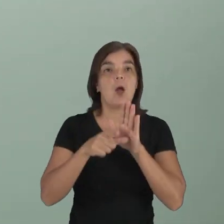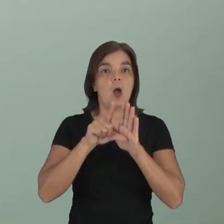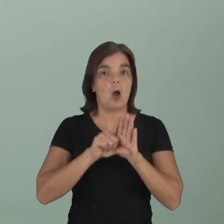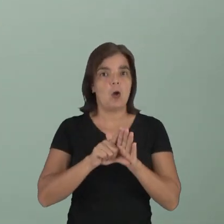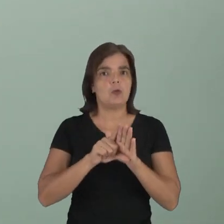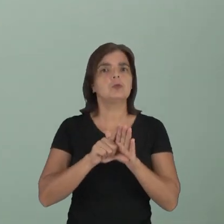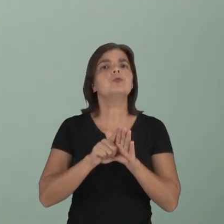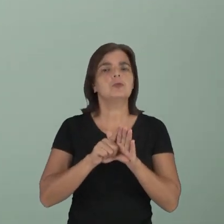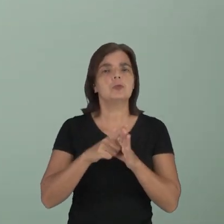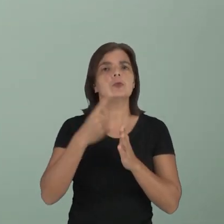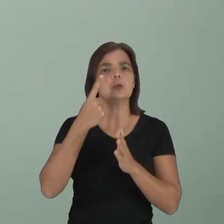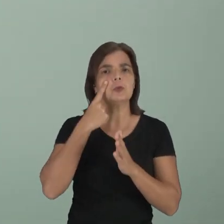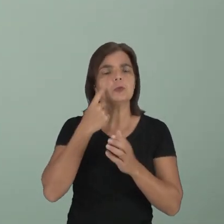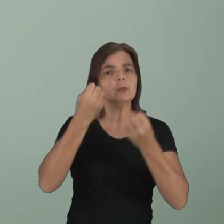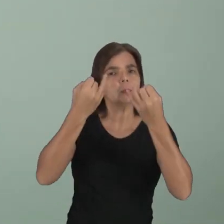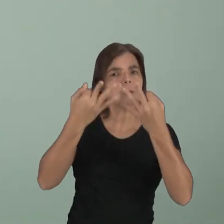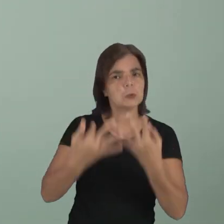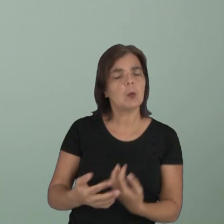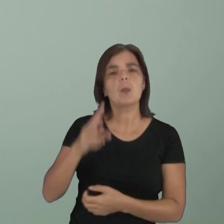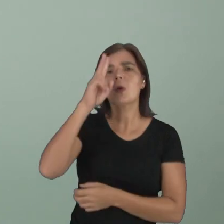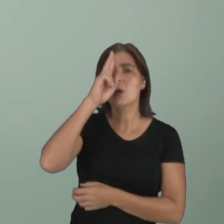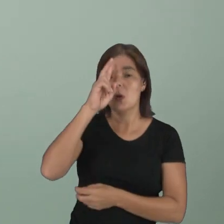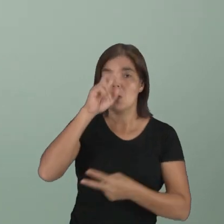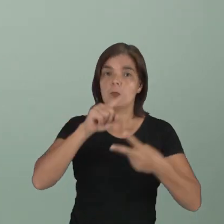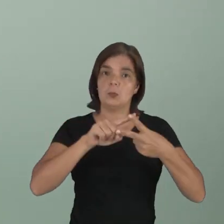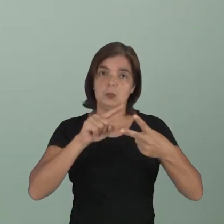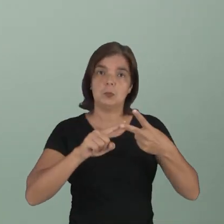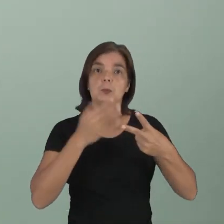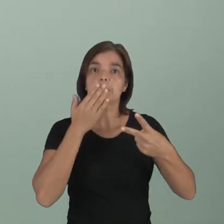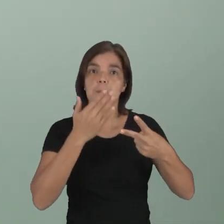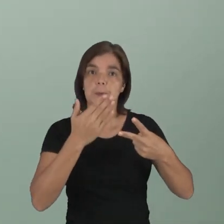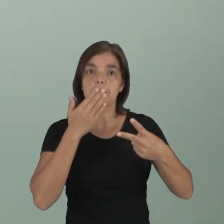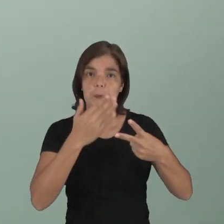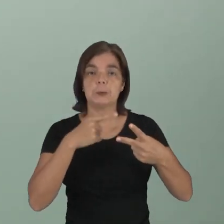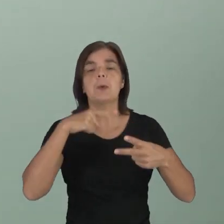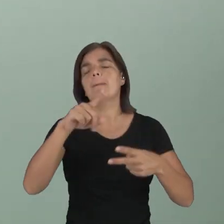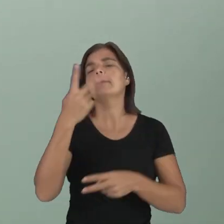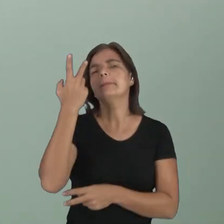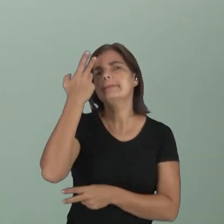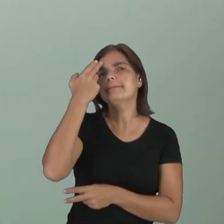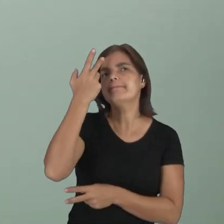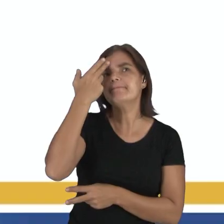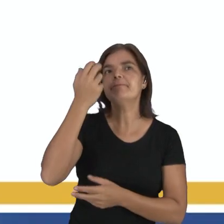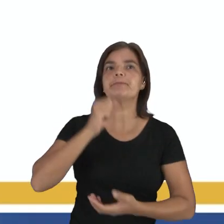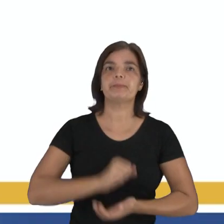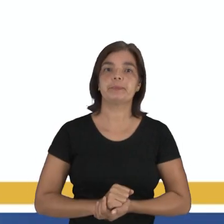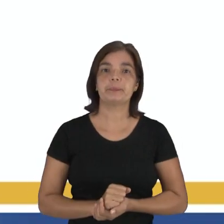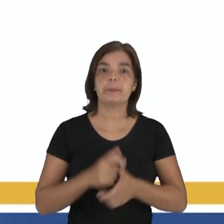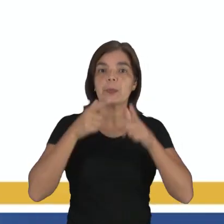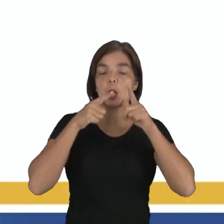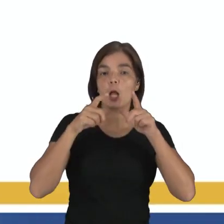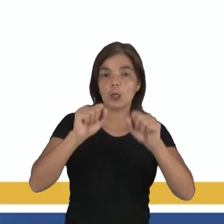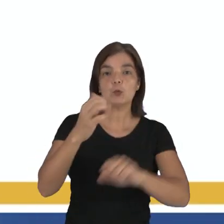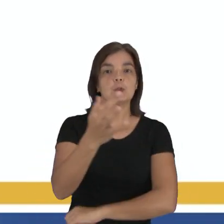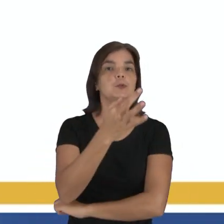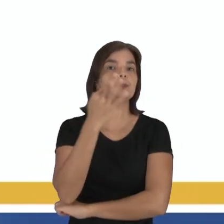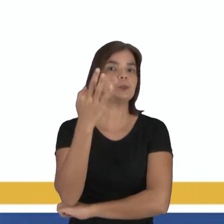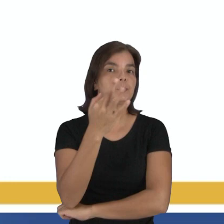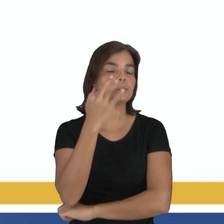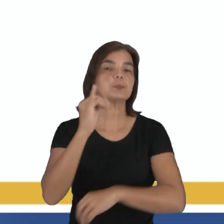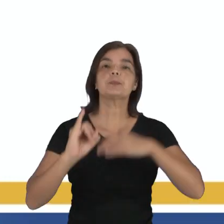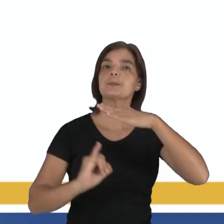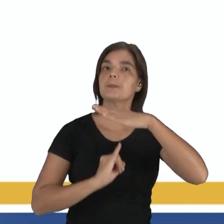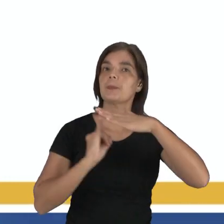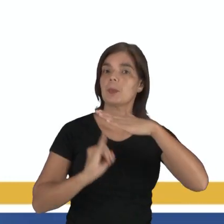de comentar esse questionamento, vamos relembrar dois tipos de linguagem mais comuns. A linguagem formal e a